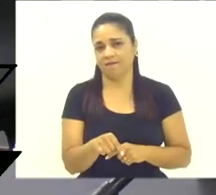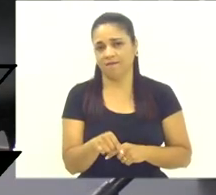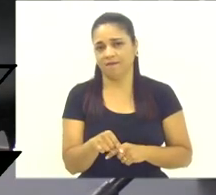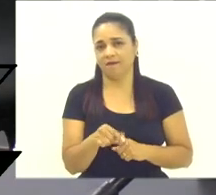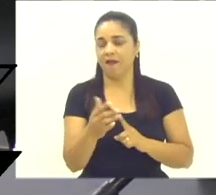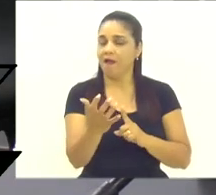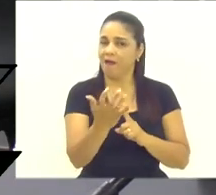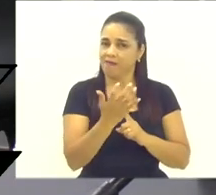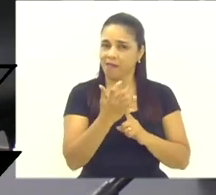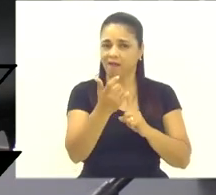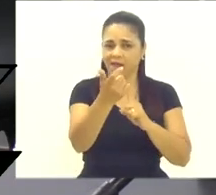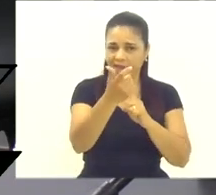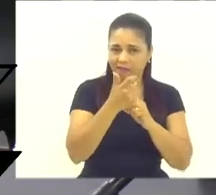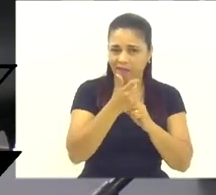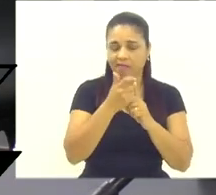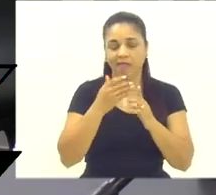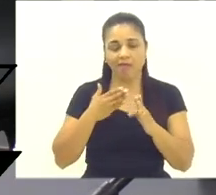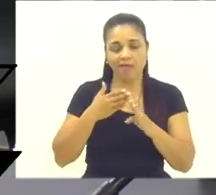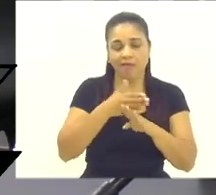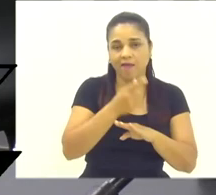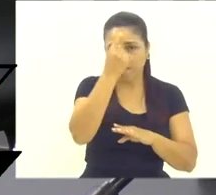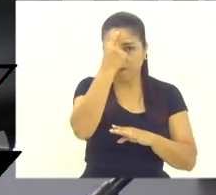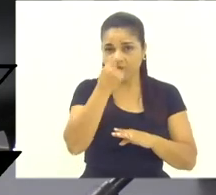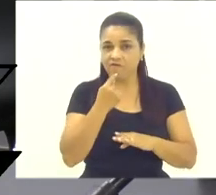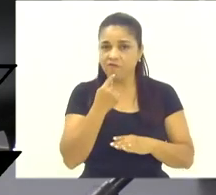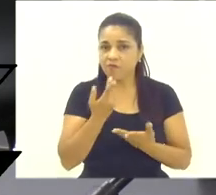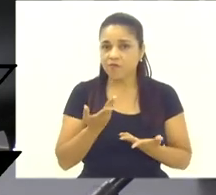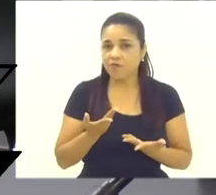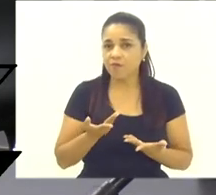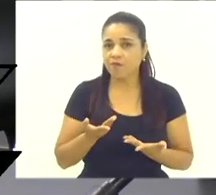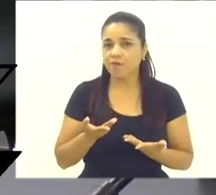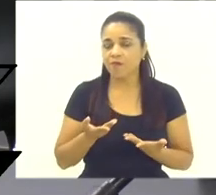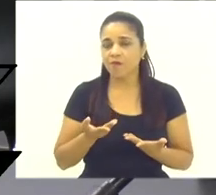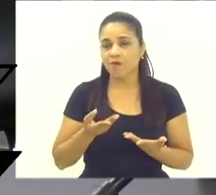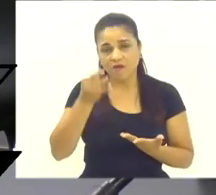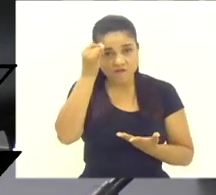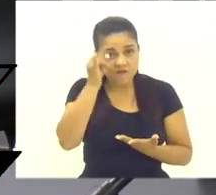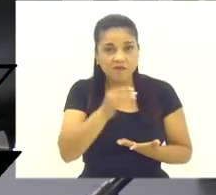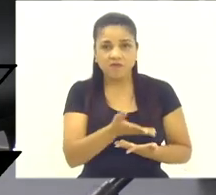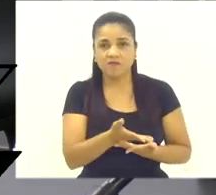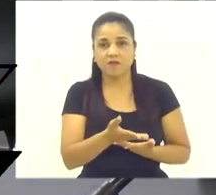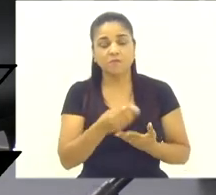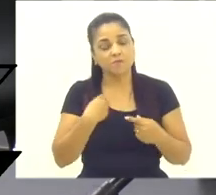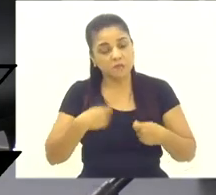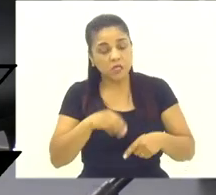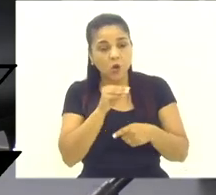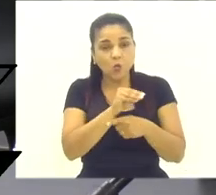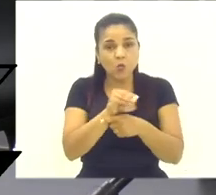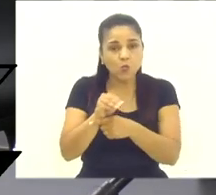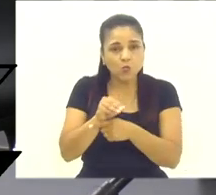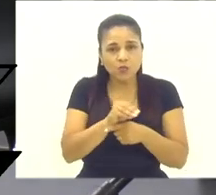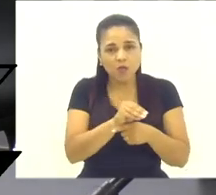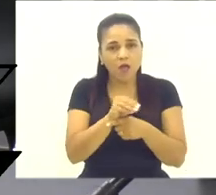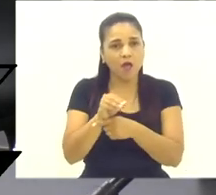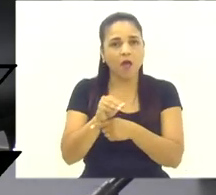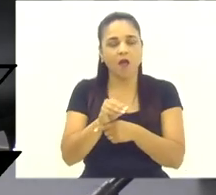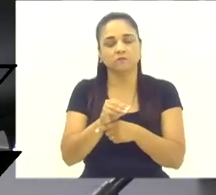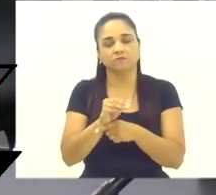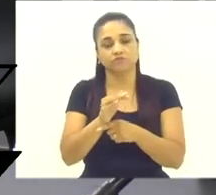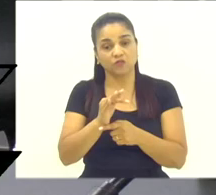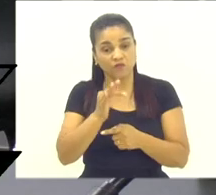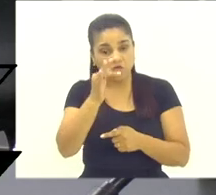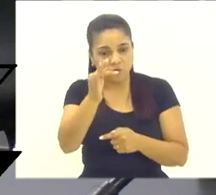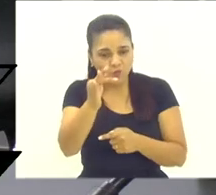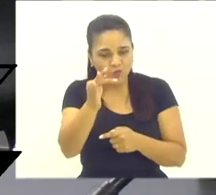ataques invasão de perfis que se você não toma esses cuidados muitas vezes a consequência ela pode ser